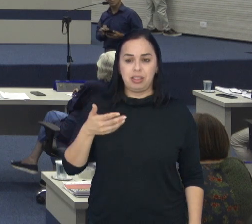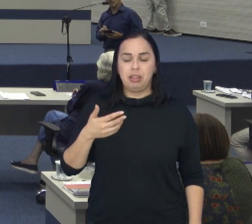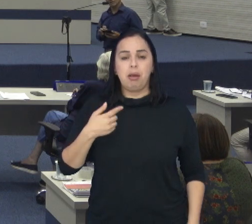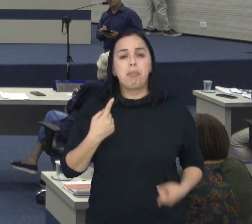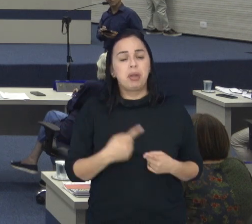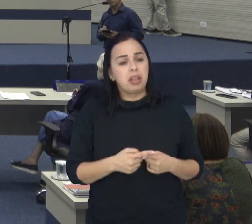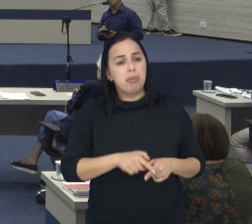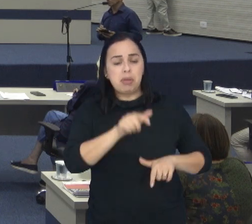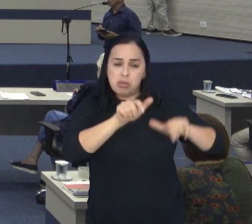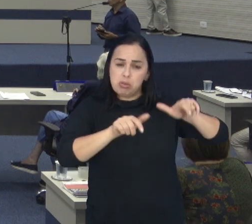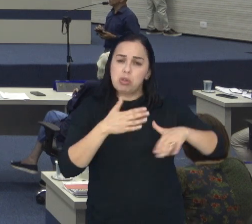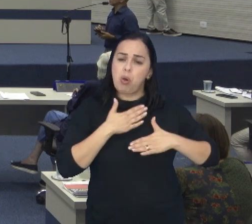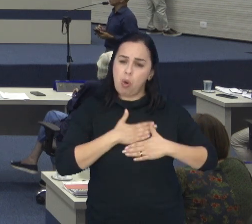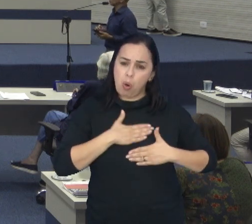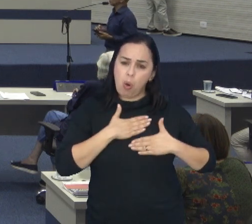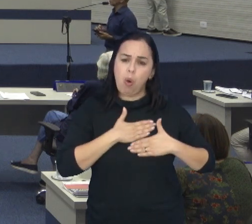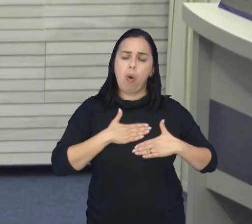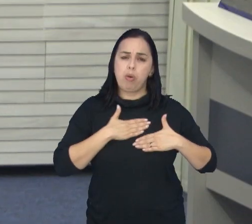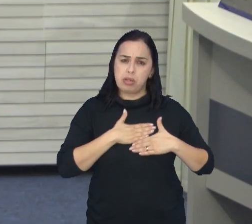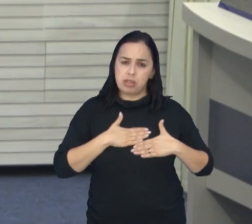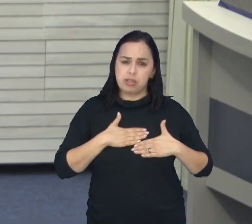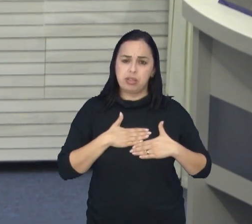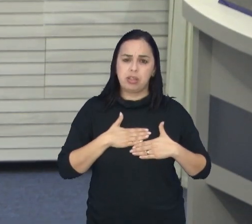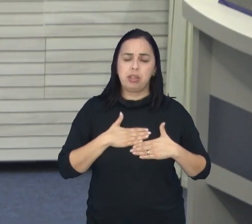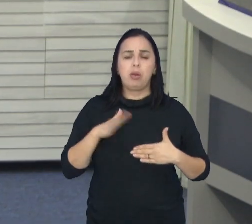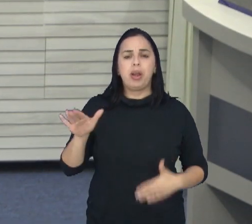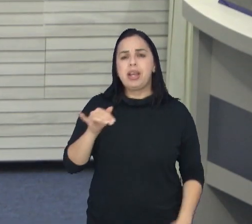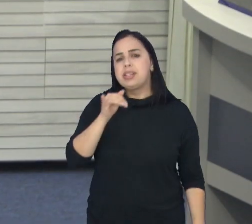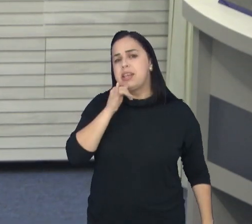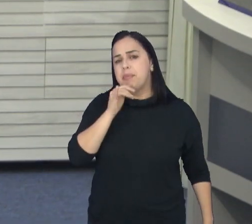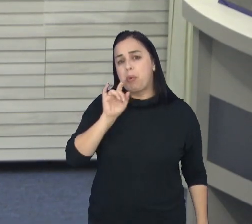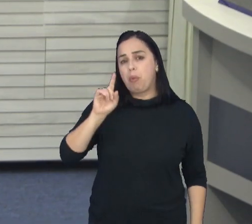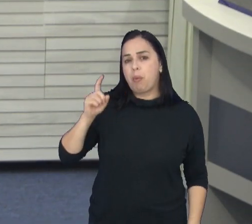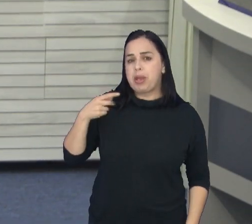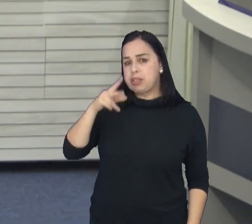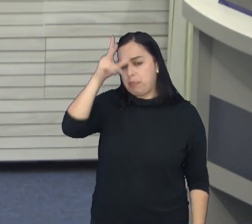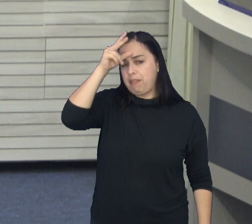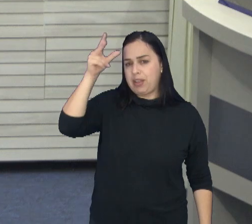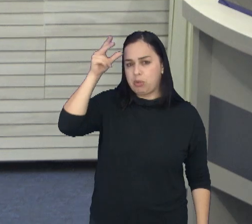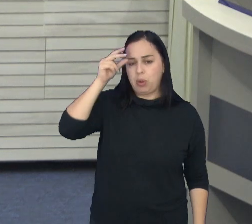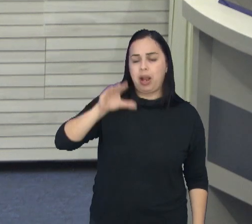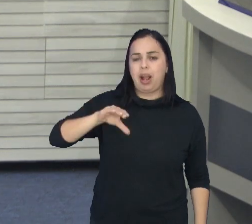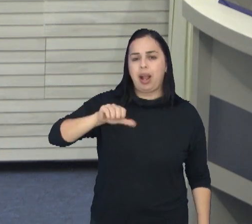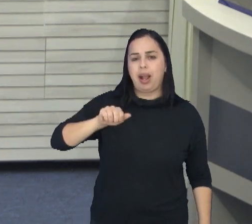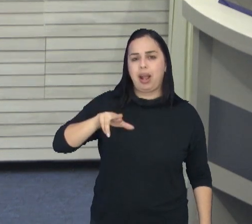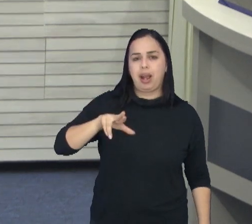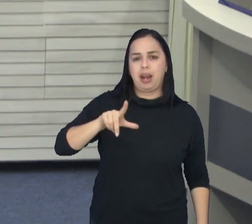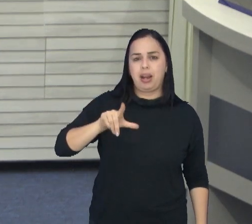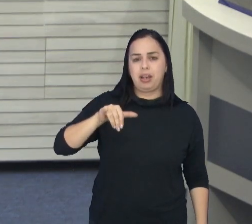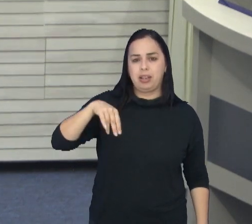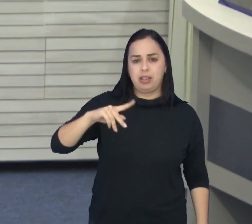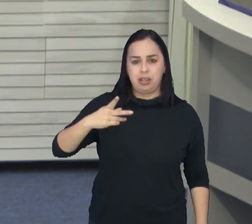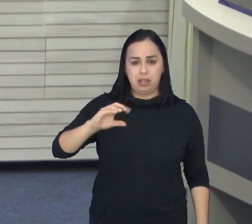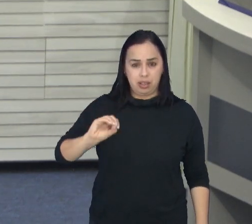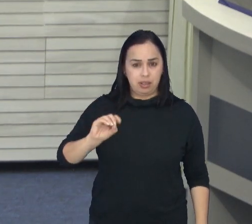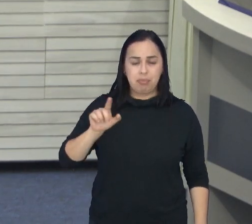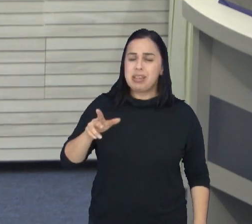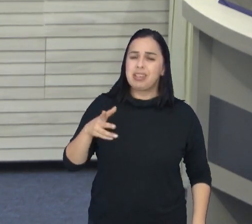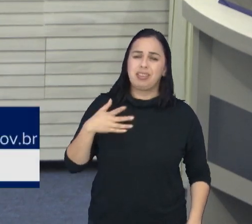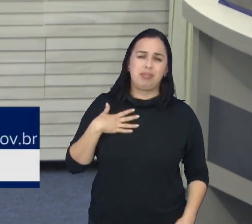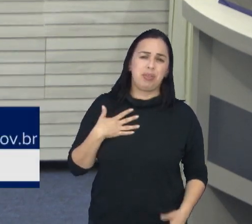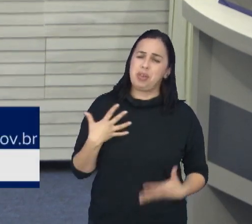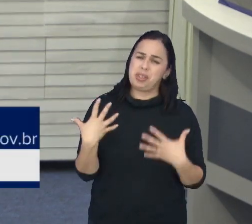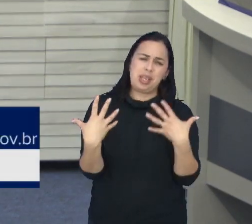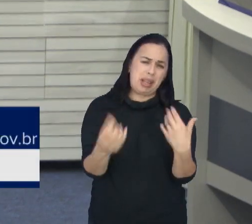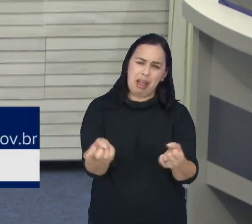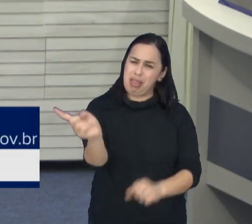considero demais. Eu já trabalhei no governo do Carlinhos e falo isso e não me arrependo. tenho grandes amigos, mas não vou mais